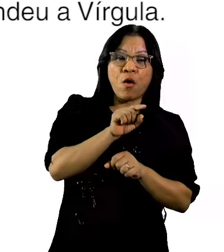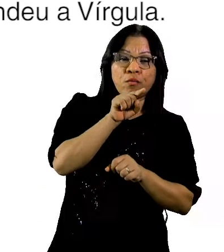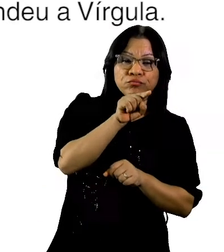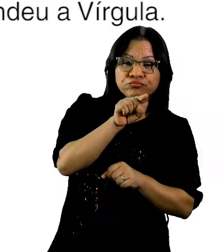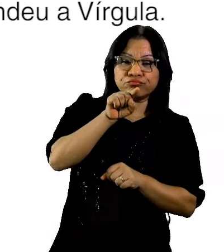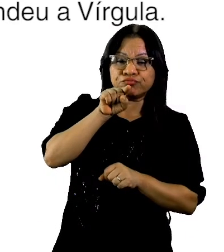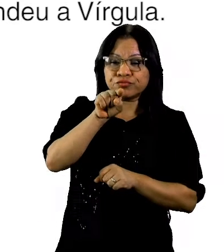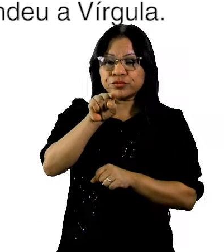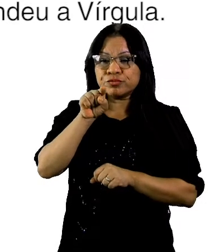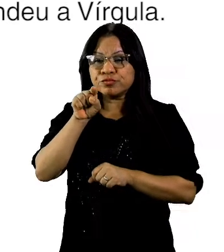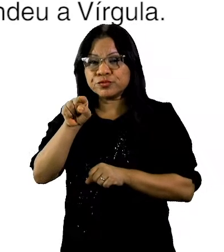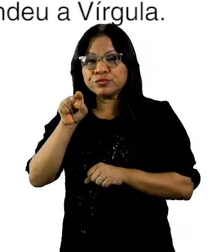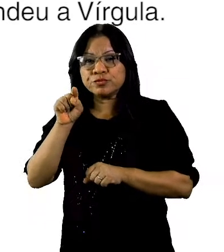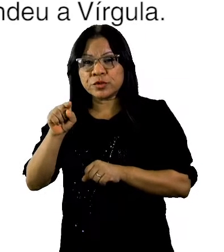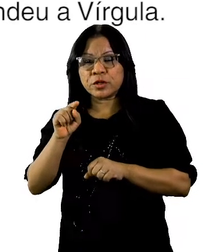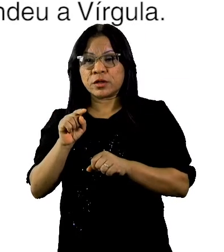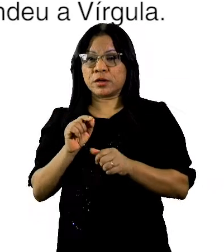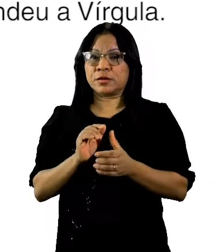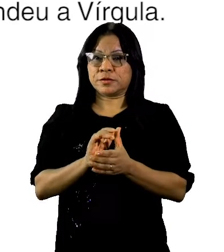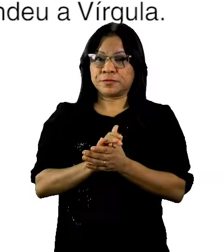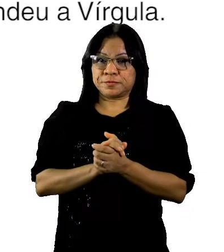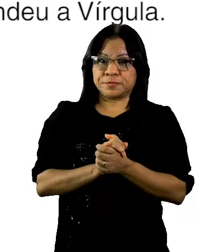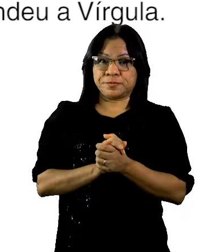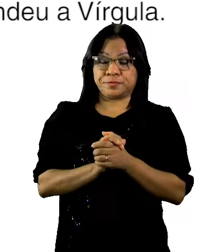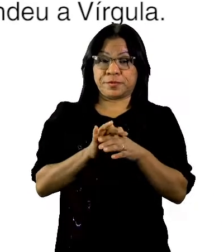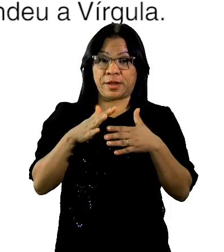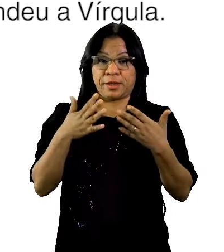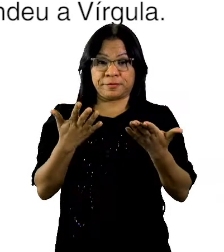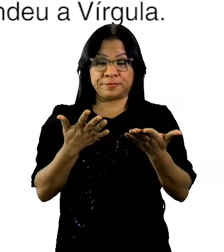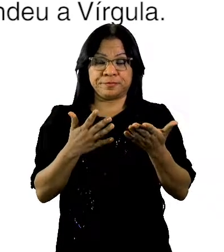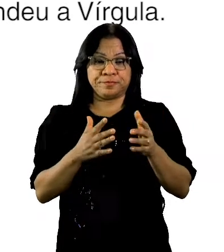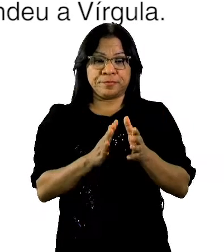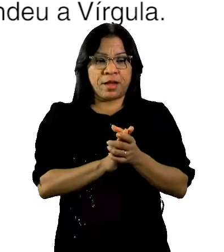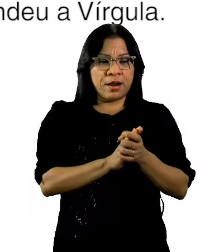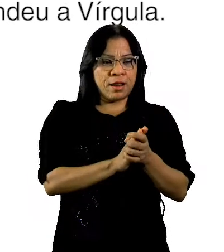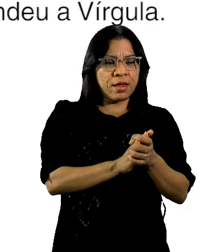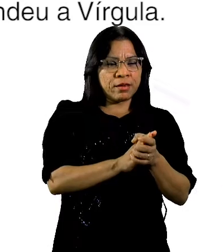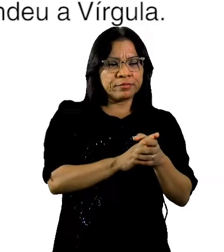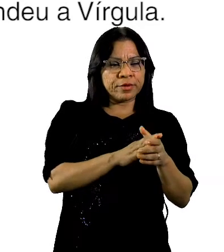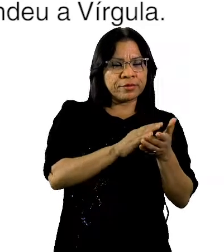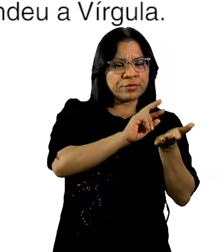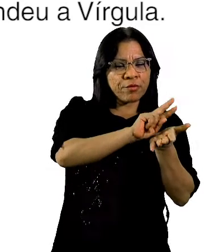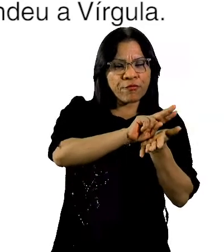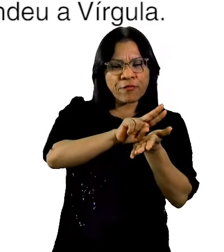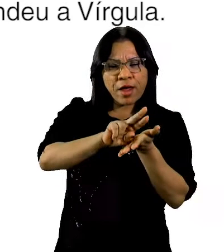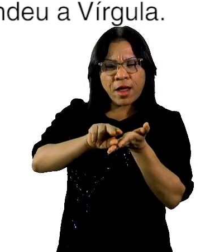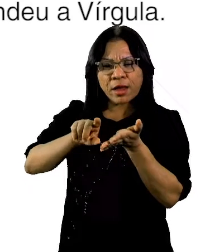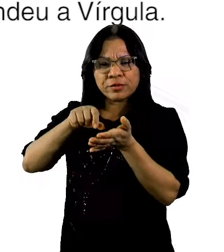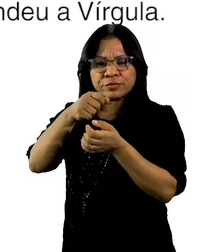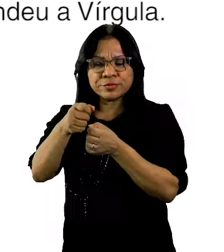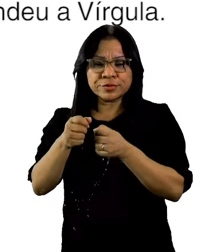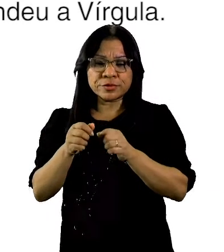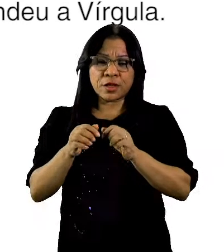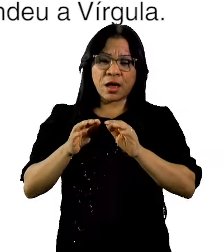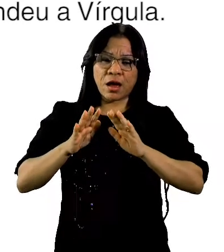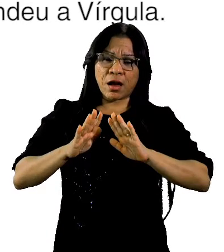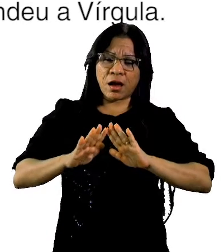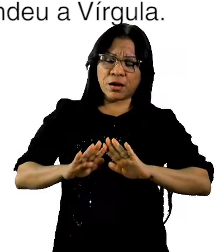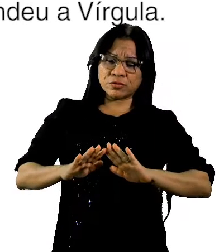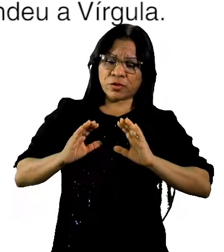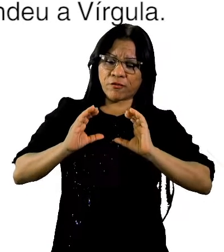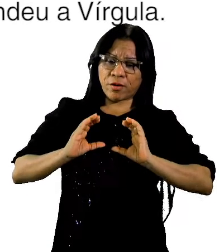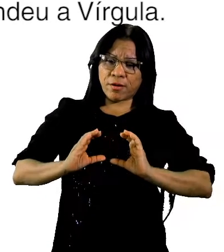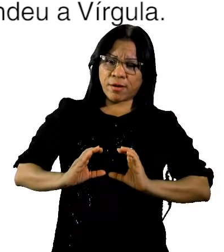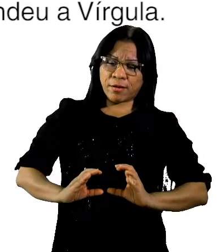de pontuação estavam quietos dentro do livro de português quando estourou a discussão. Esta história